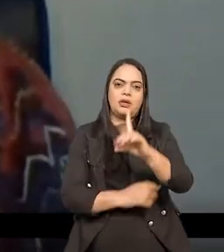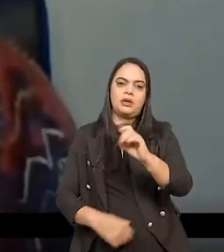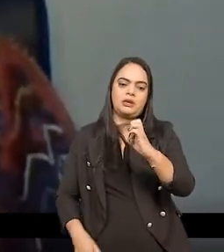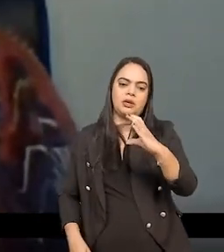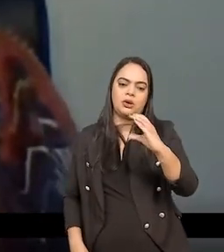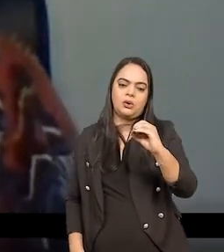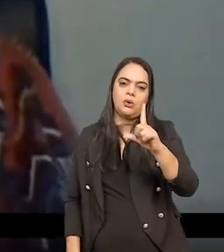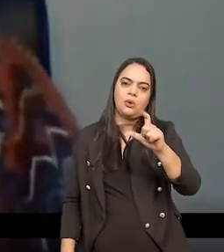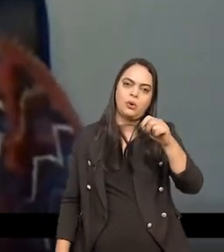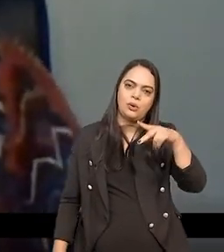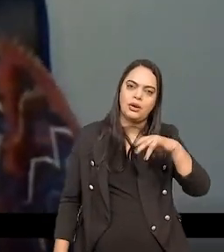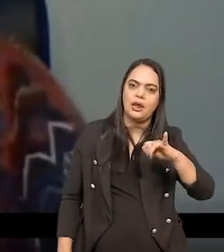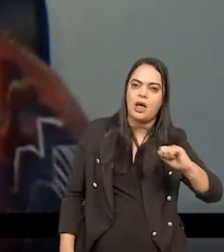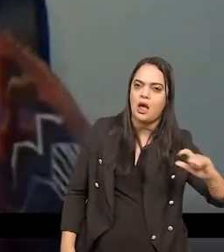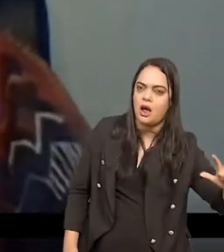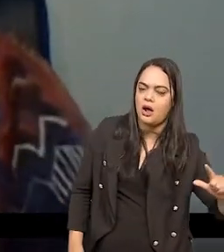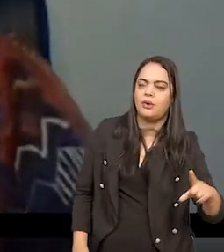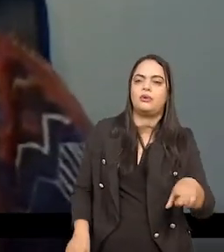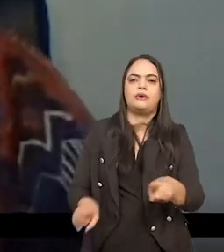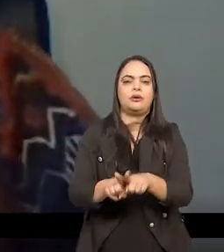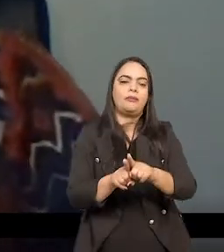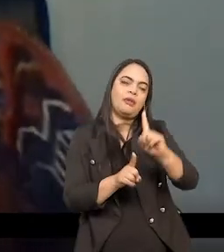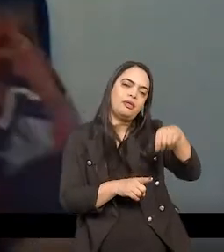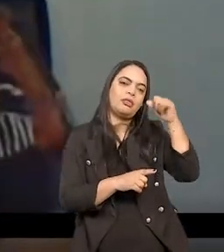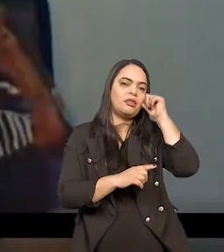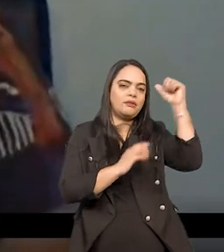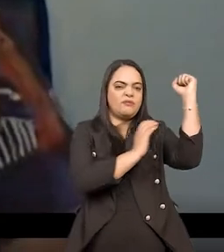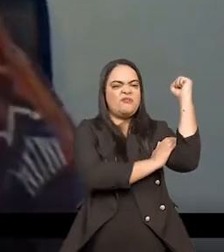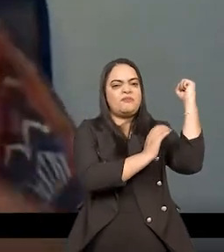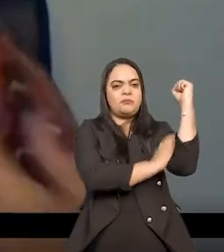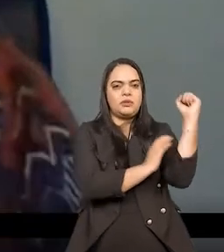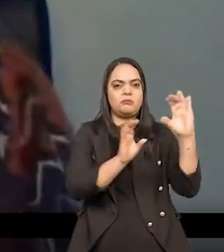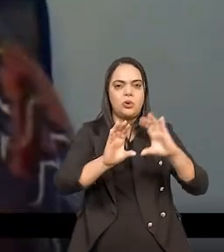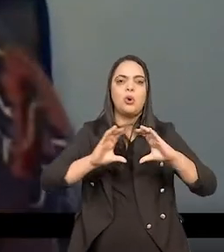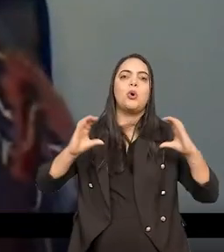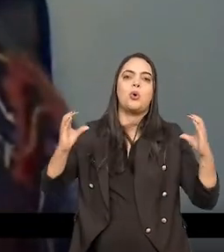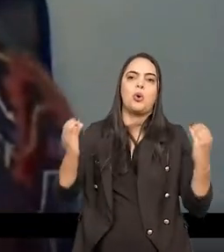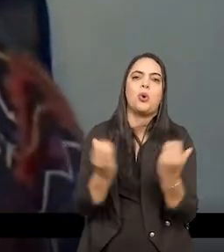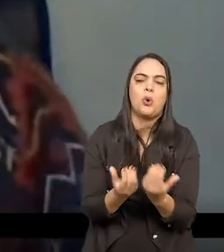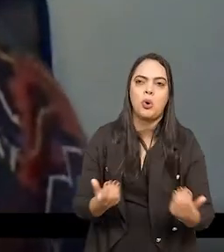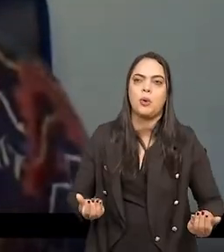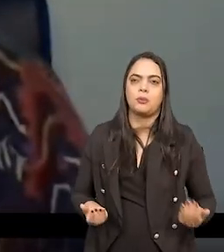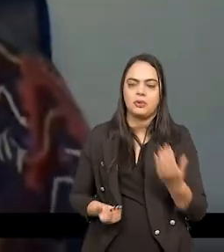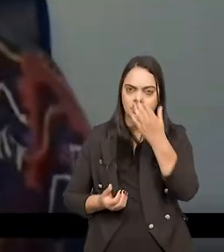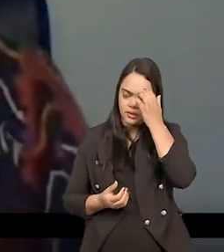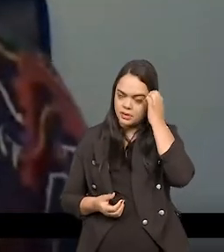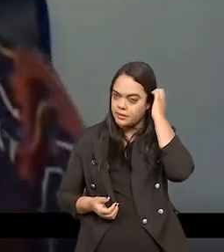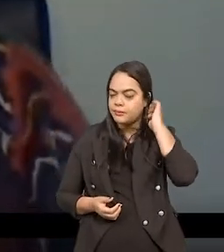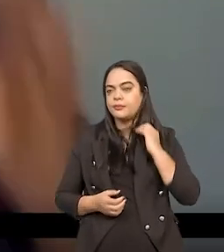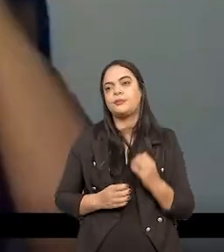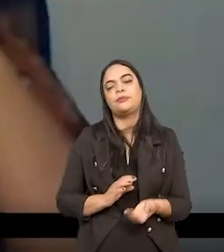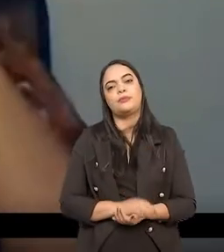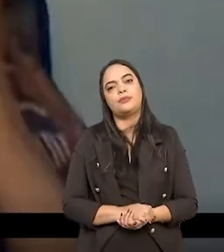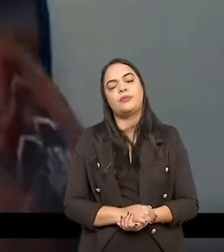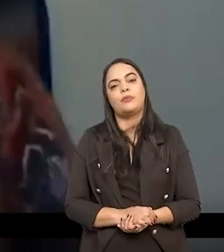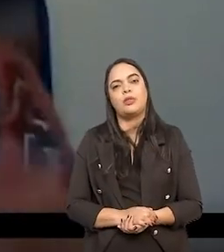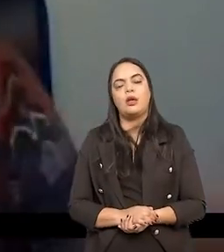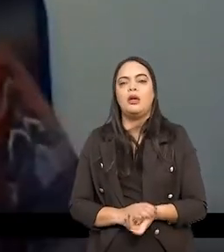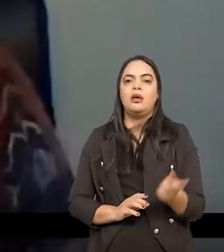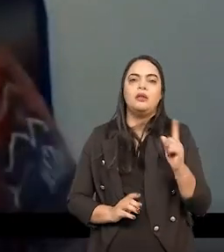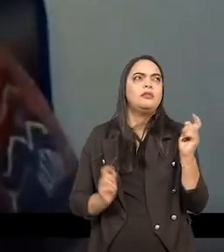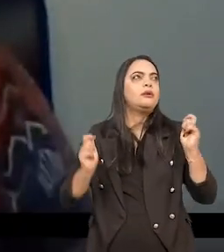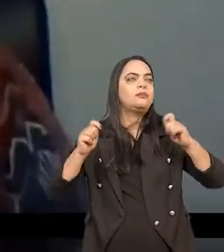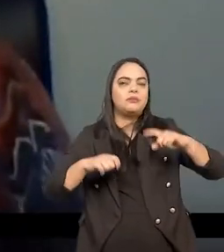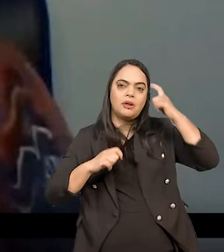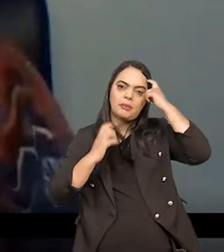feminismo comunitário, né, que a Yuderkes Espinhosa trabalha por essa linha, de que não é possível pensar essa